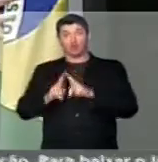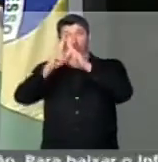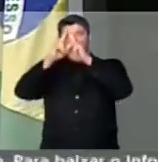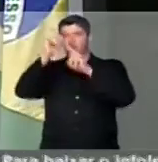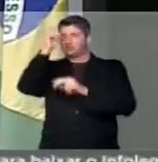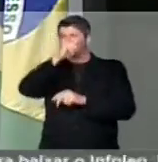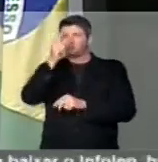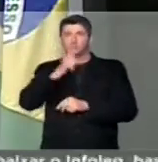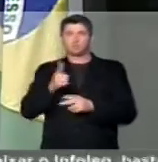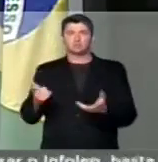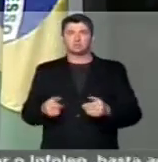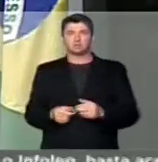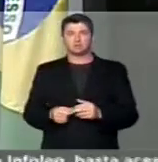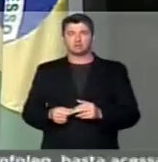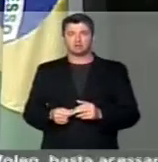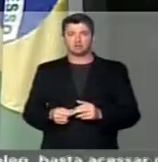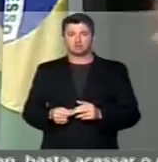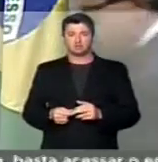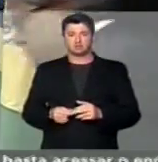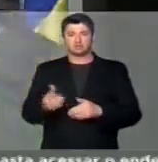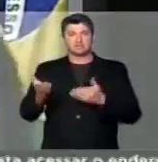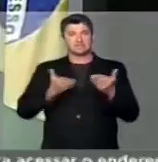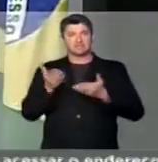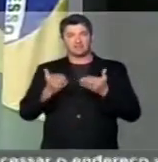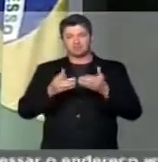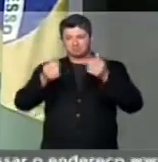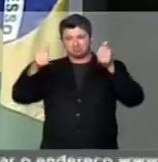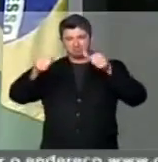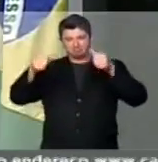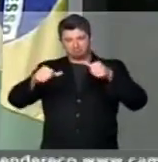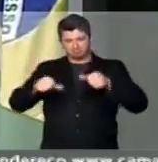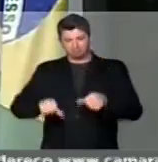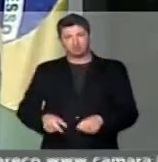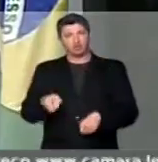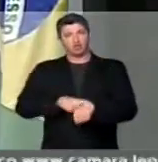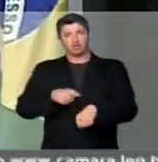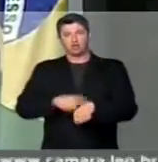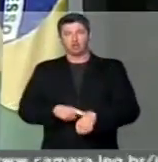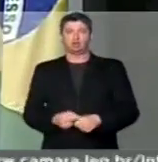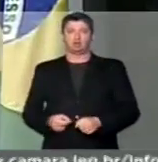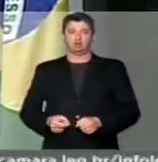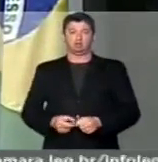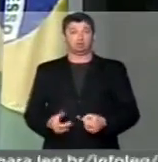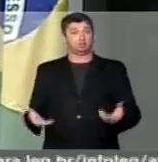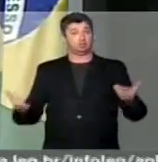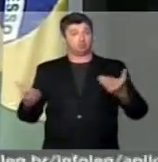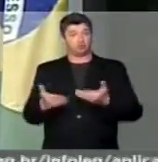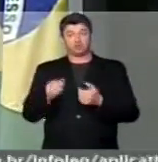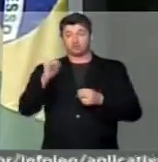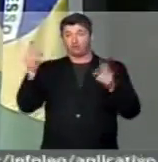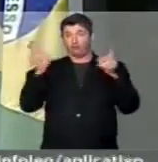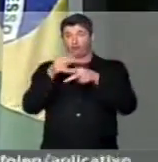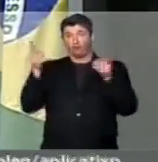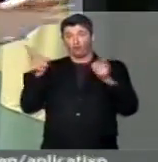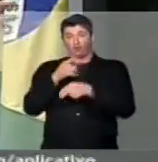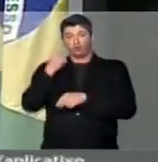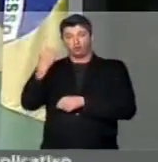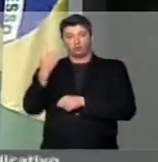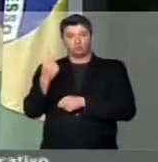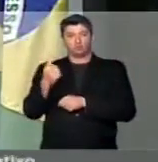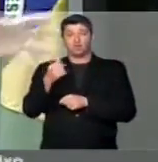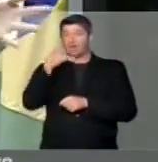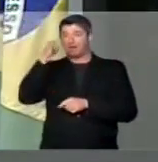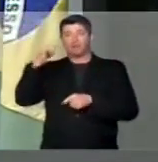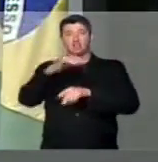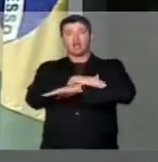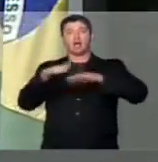uma dificuldade enorme. Serviços deteriorando o tempo todo. Hoje, se der um vento, já cai